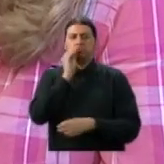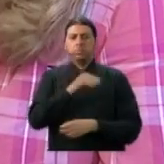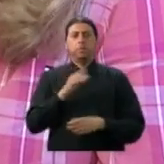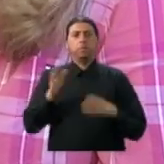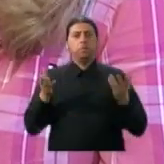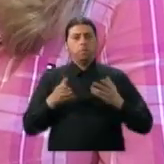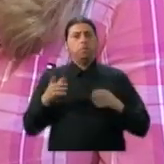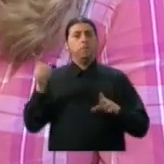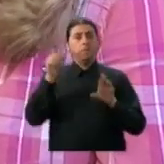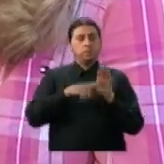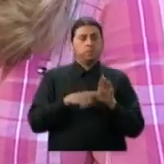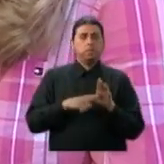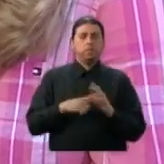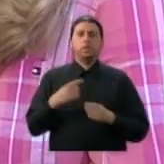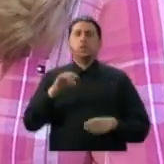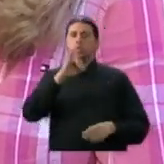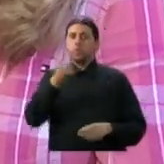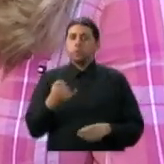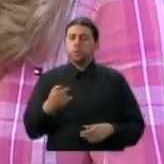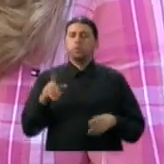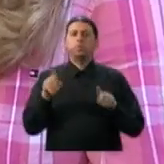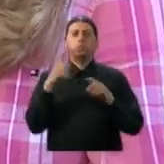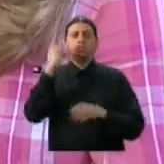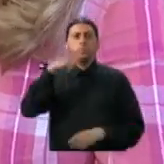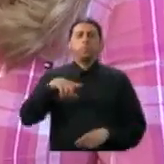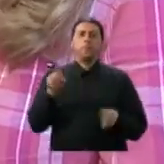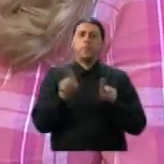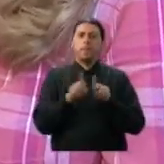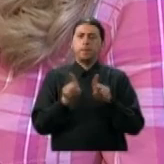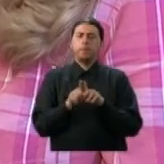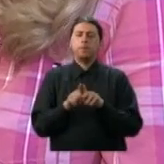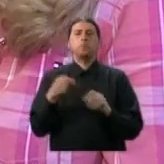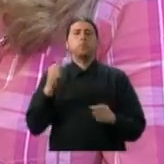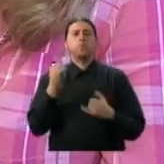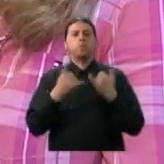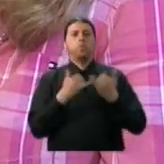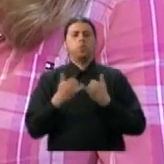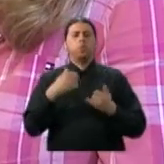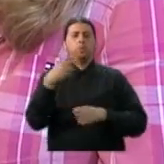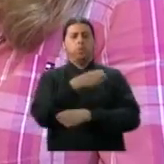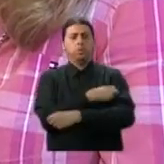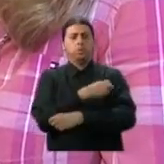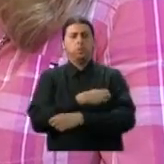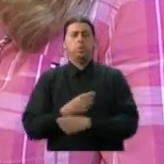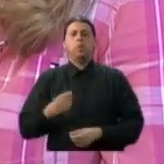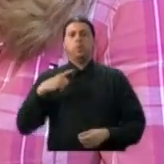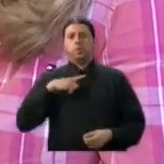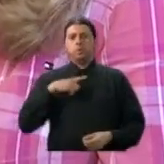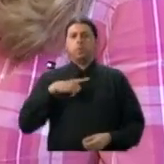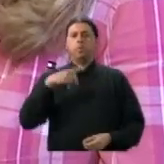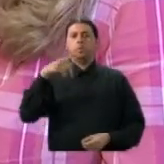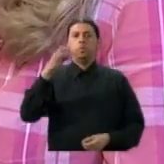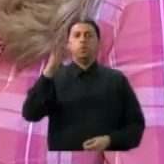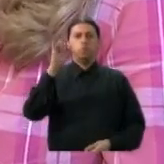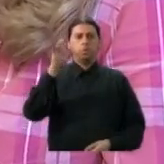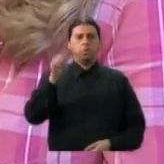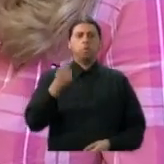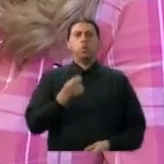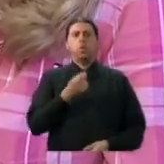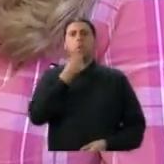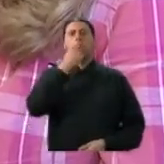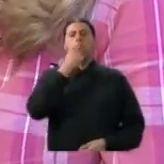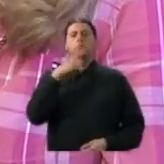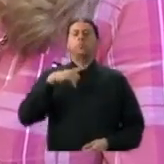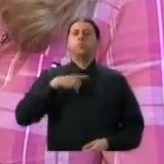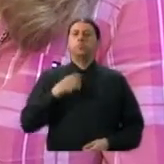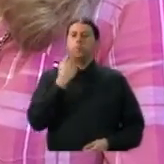outros horários, né, tem maior acesso a essa vacina. E, além disso, no fato da vacina da poli ser uma vacina oral, tu elimina ela,